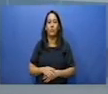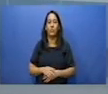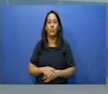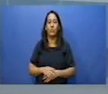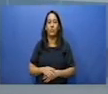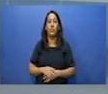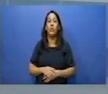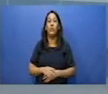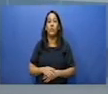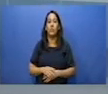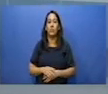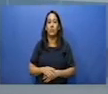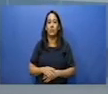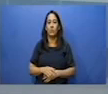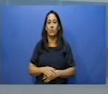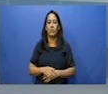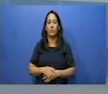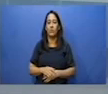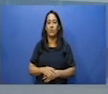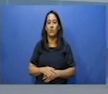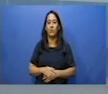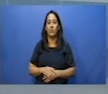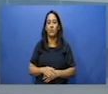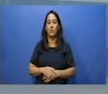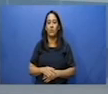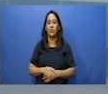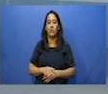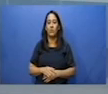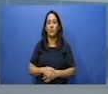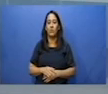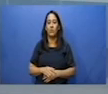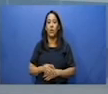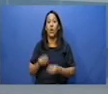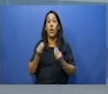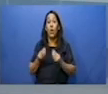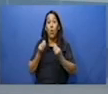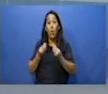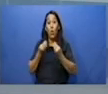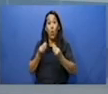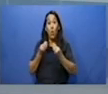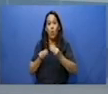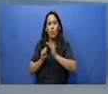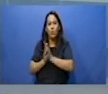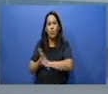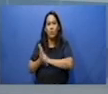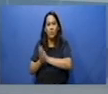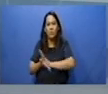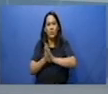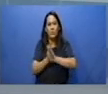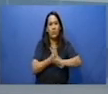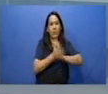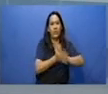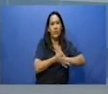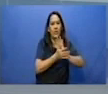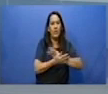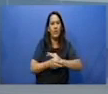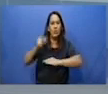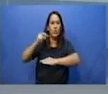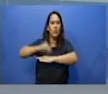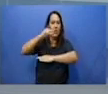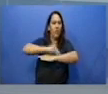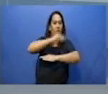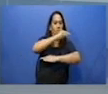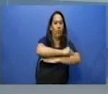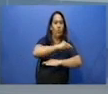destes quem? De quem que eu estou falando? Dos gafanhotos. Como controlar esse monte de